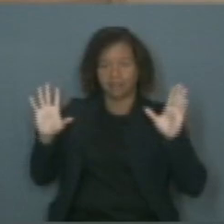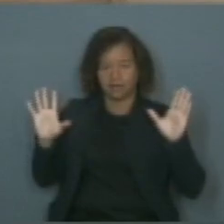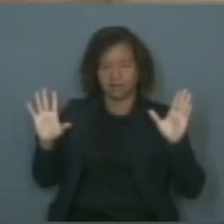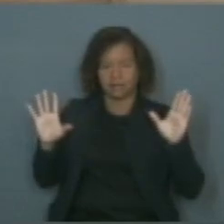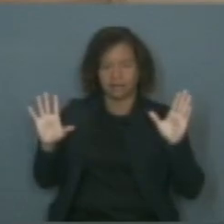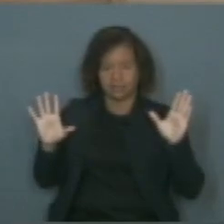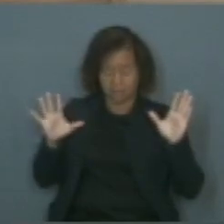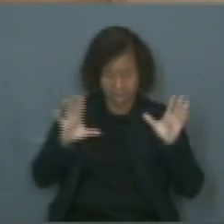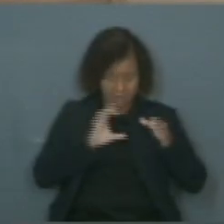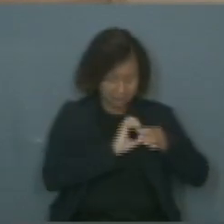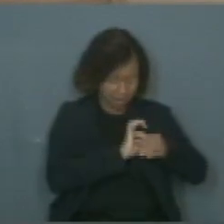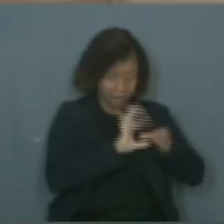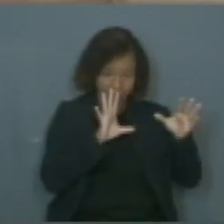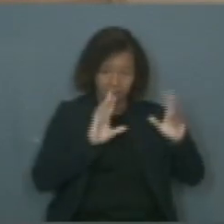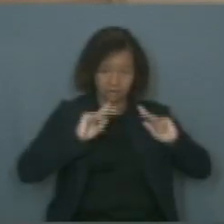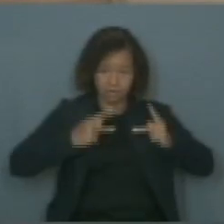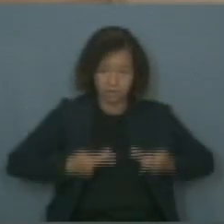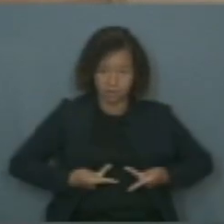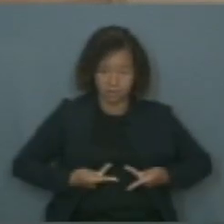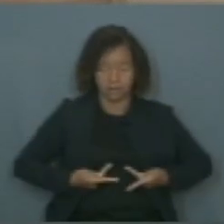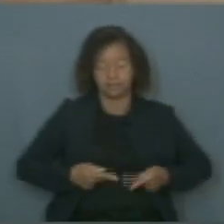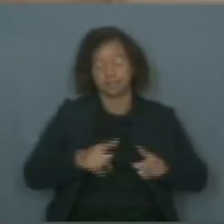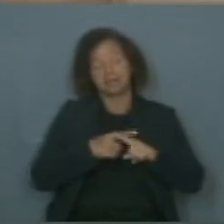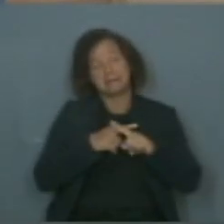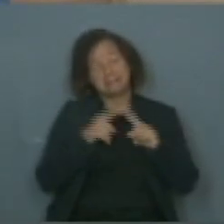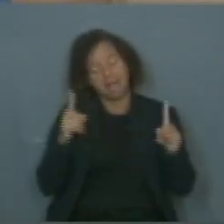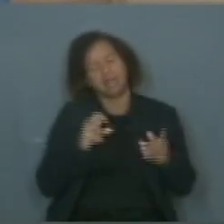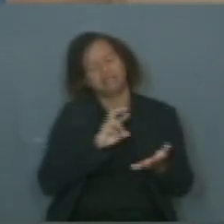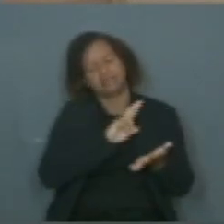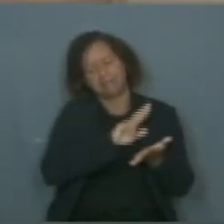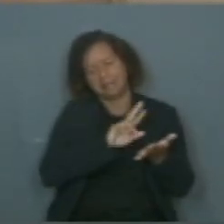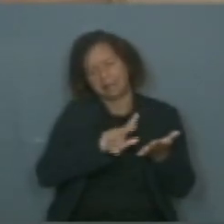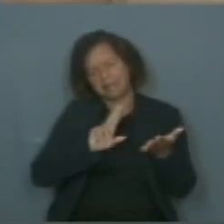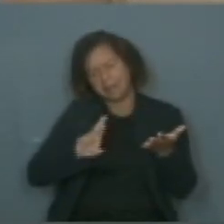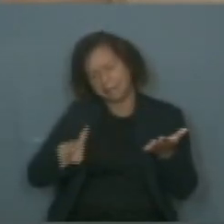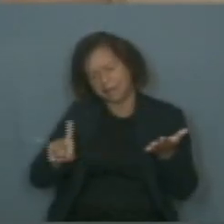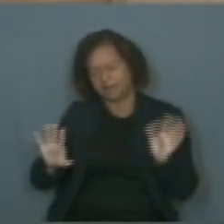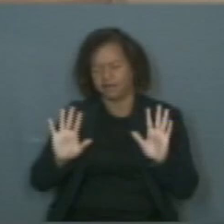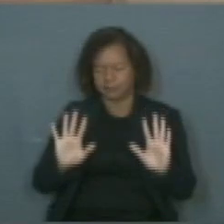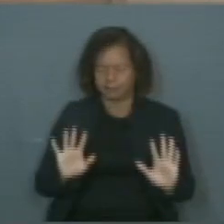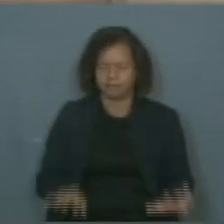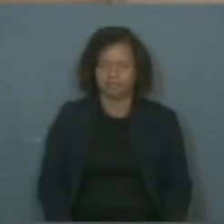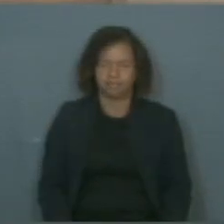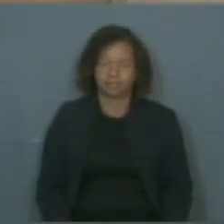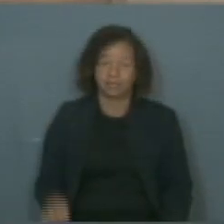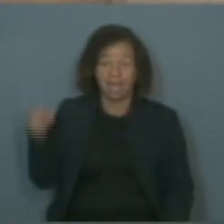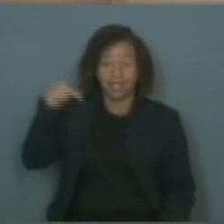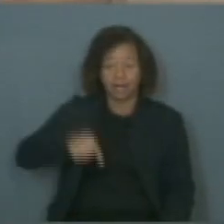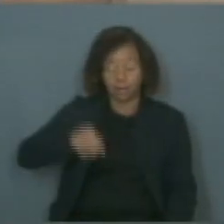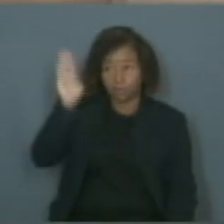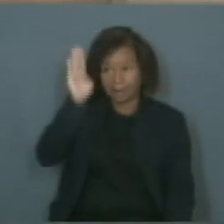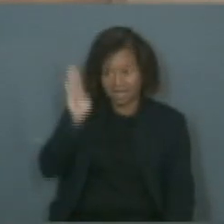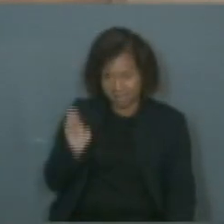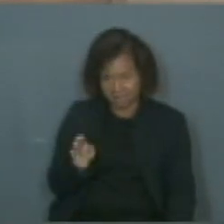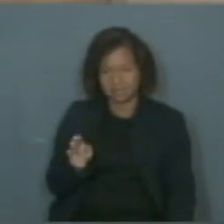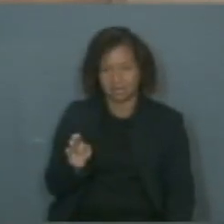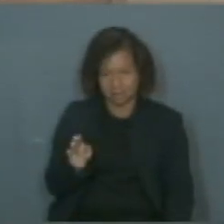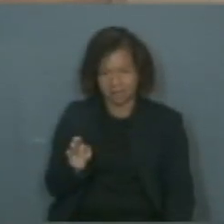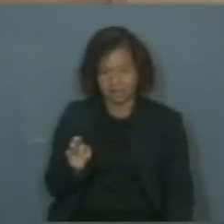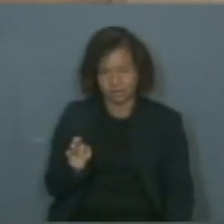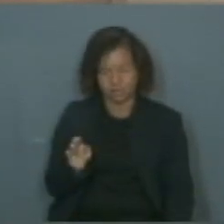o ser humano. Mas existem tipos de ditadura. Mas no Brasil,